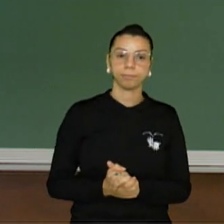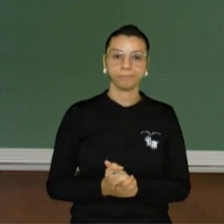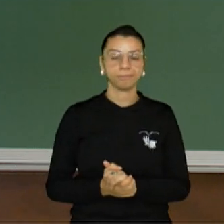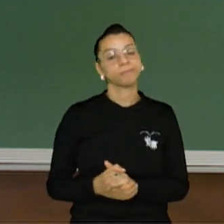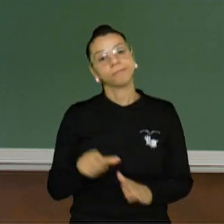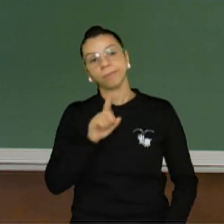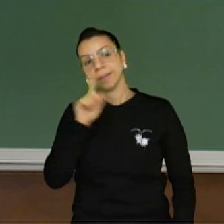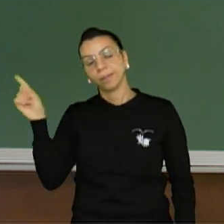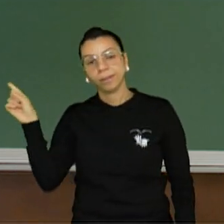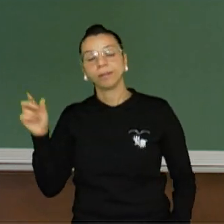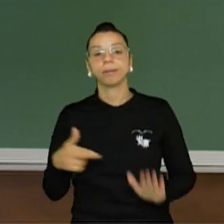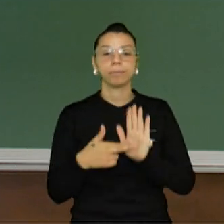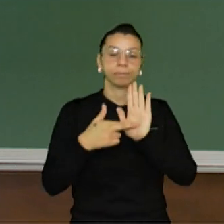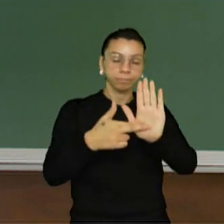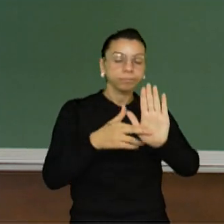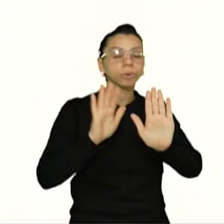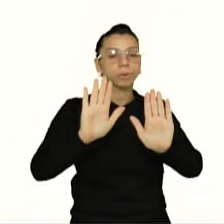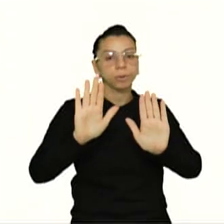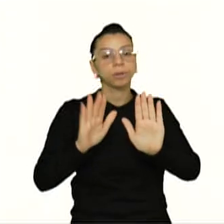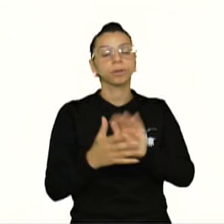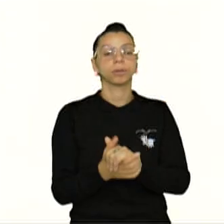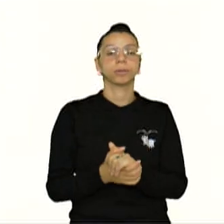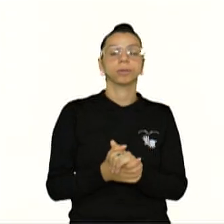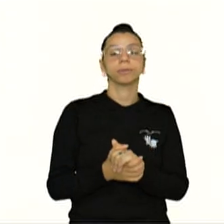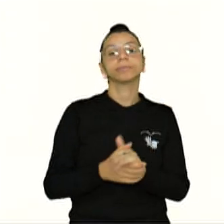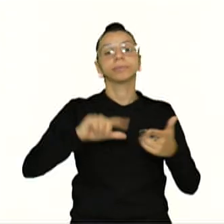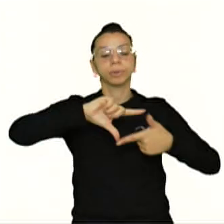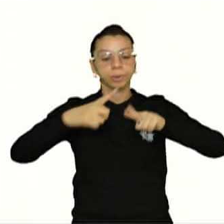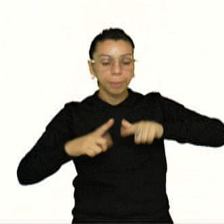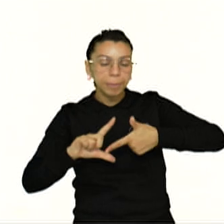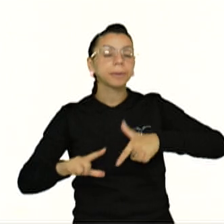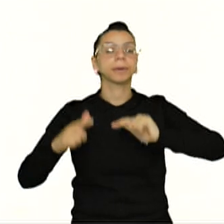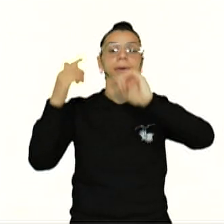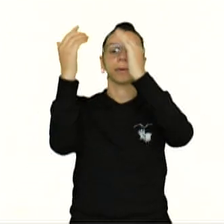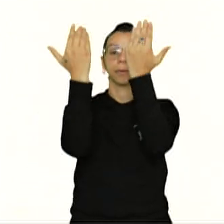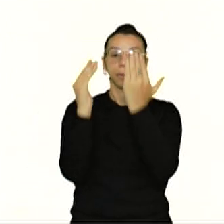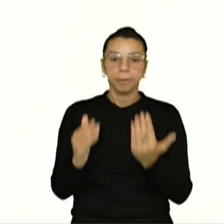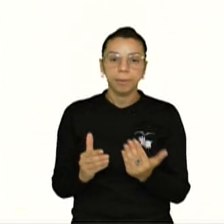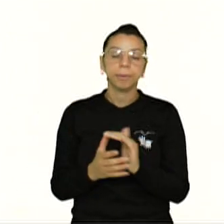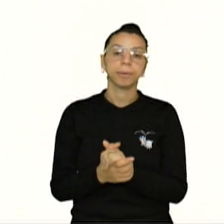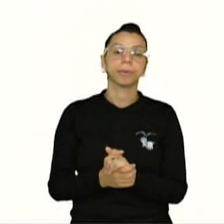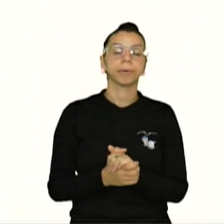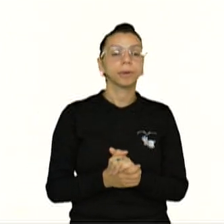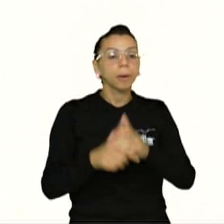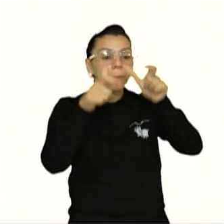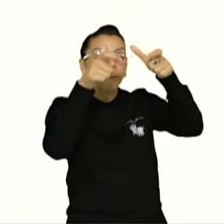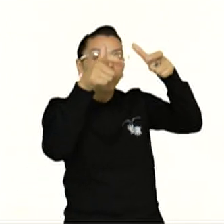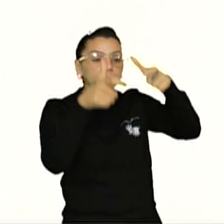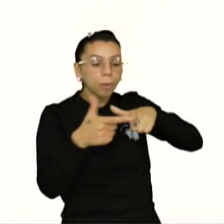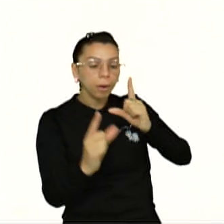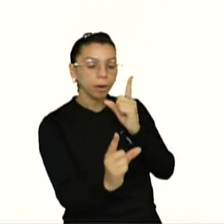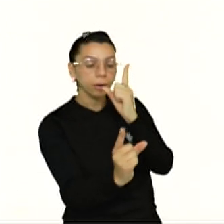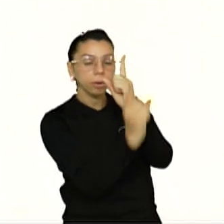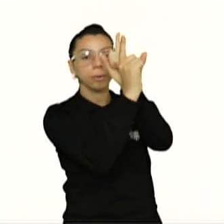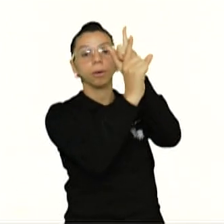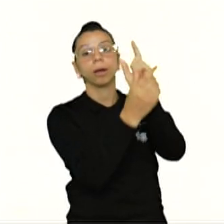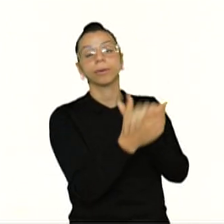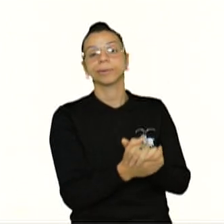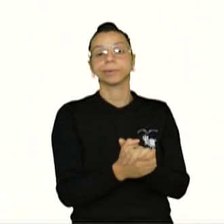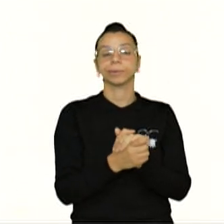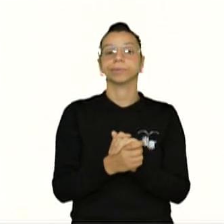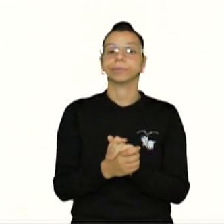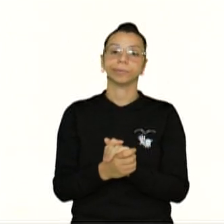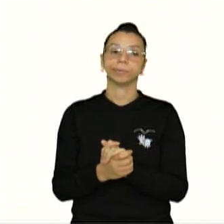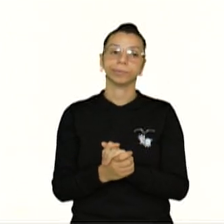Aqui, né, professora, só destacando de geometria analítica, que é essa geometria da localização, do par ordenado,